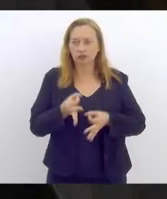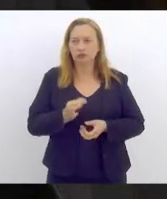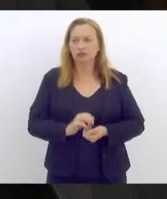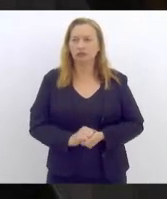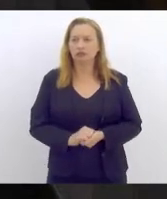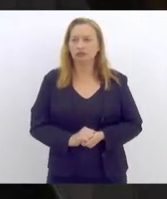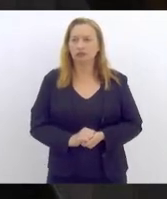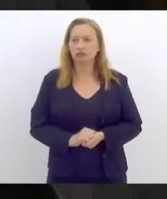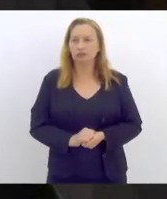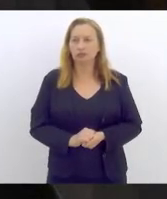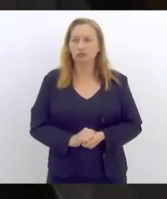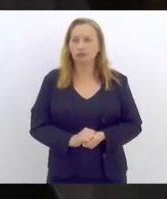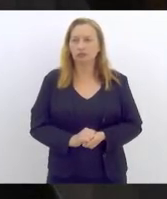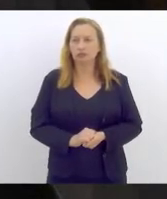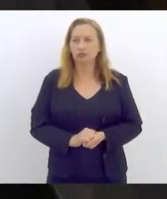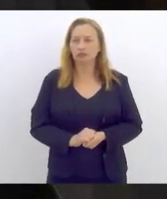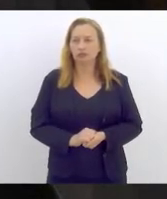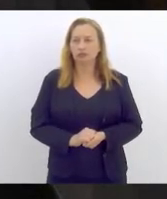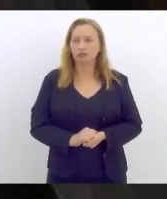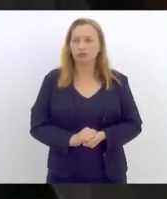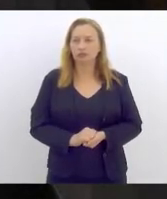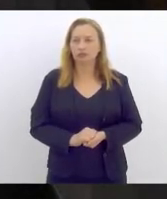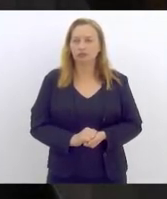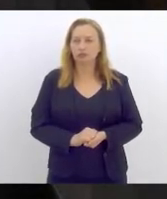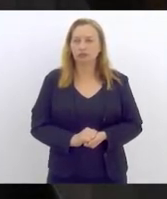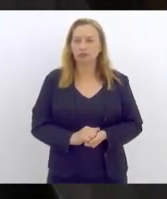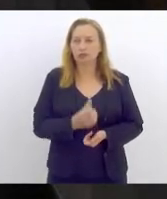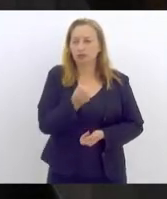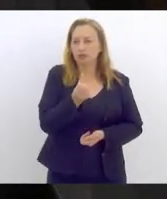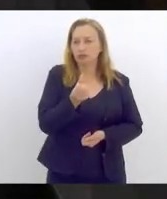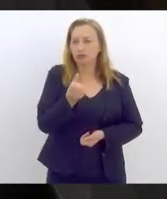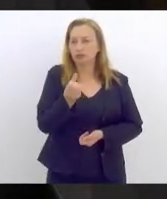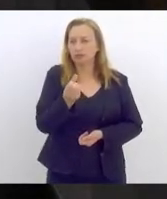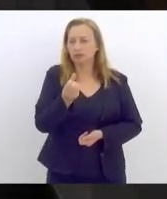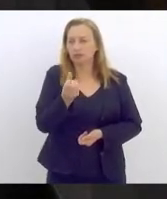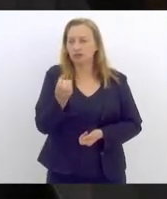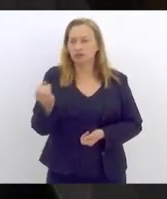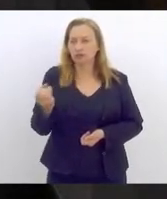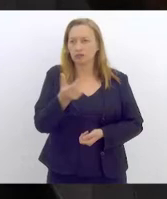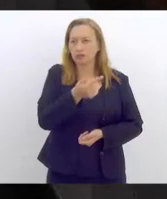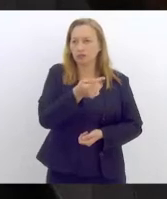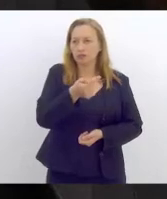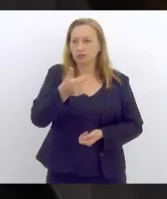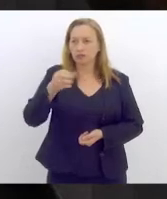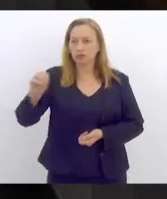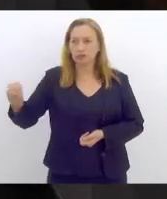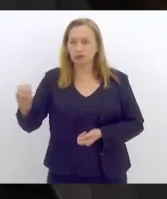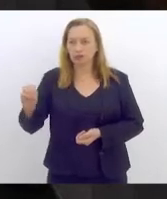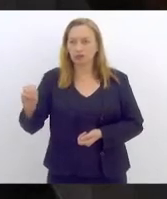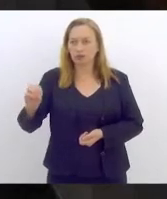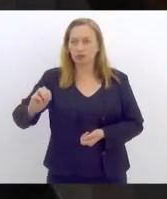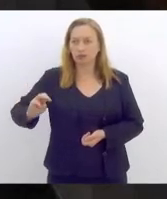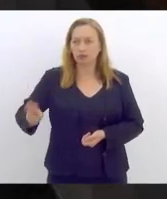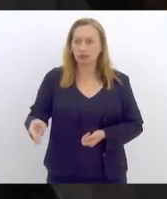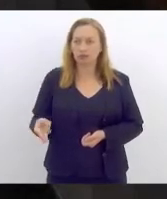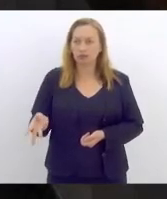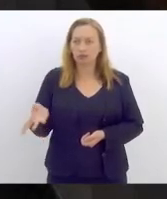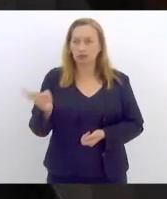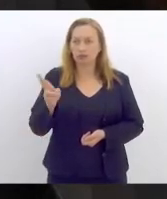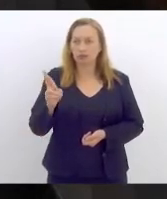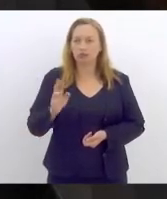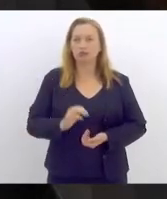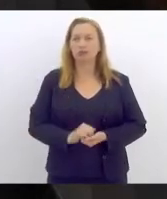isto não vai dar menos aí do que uns 600 700 milhões de